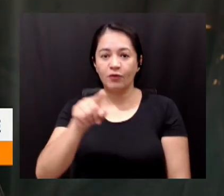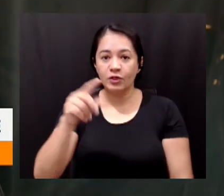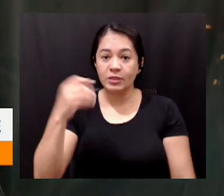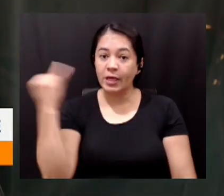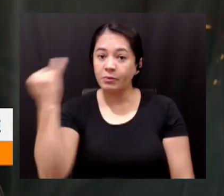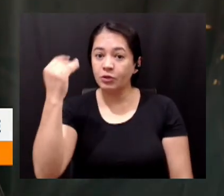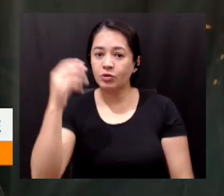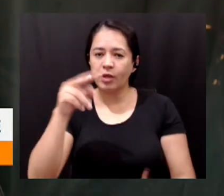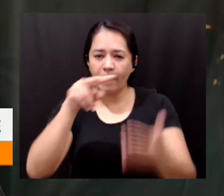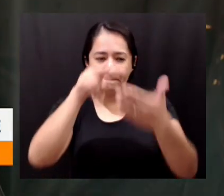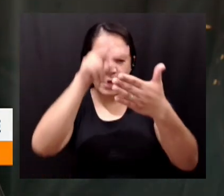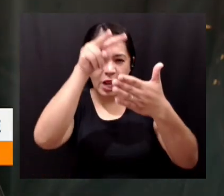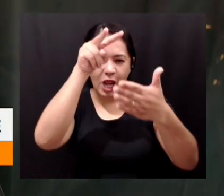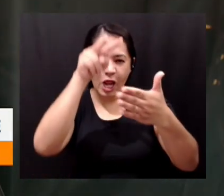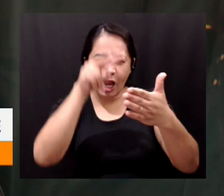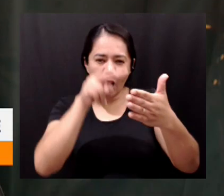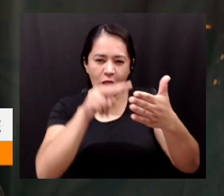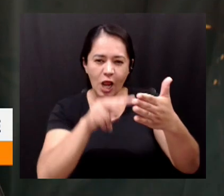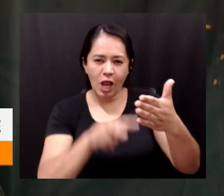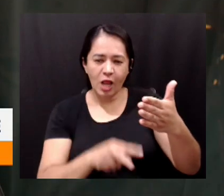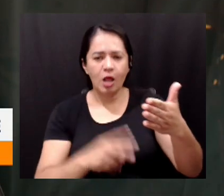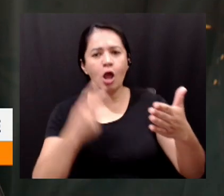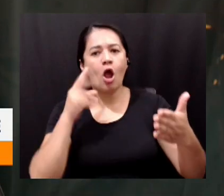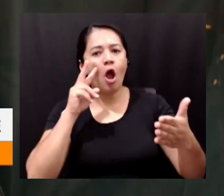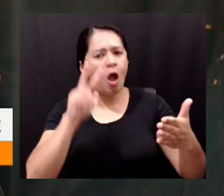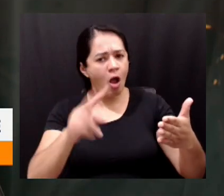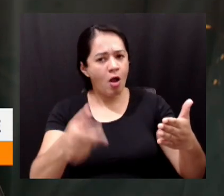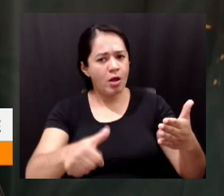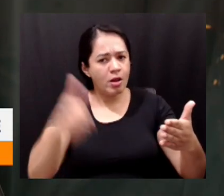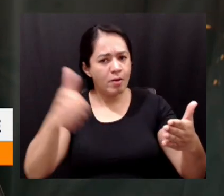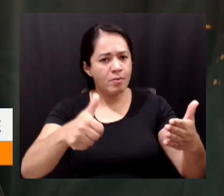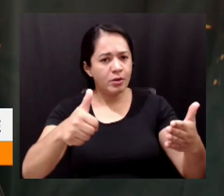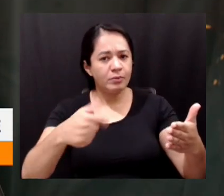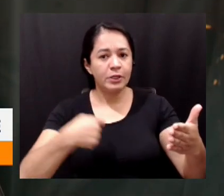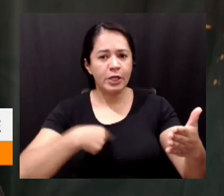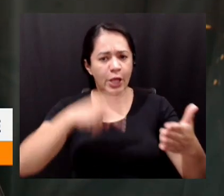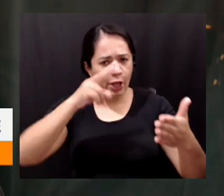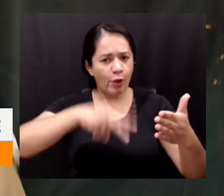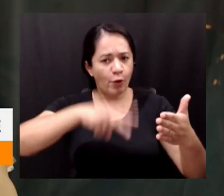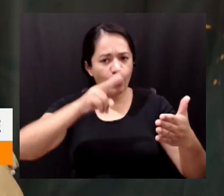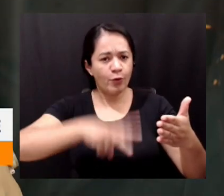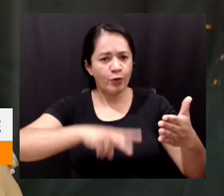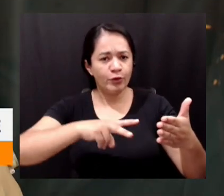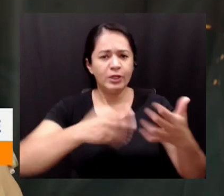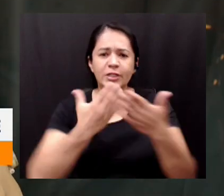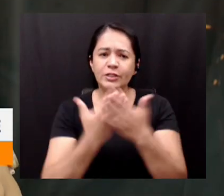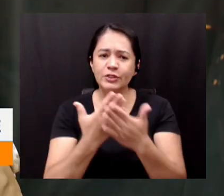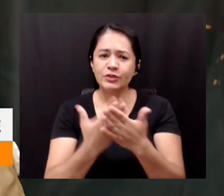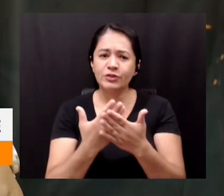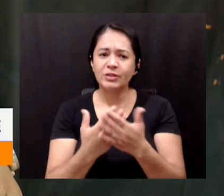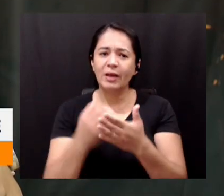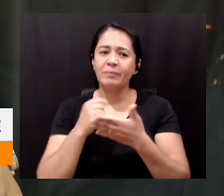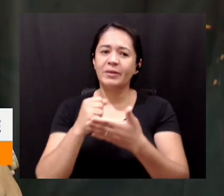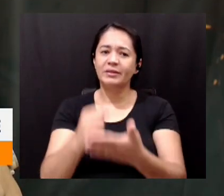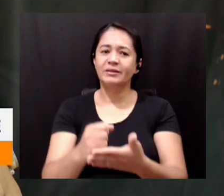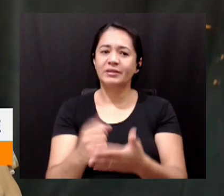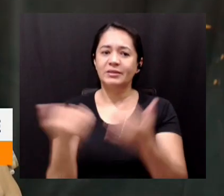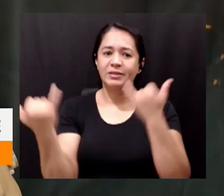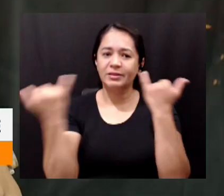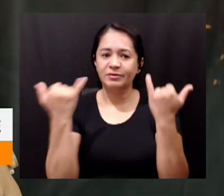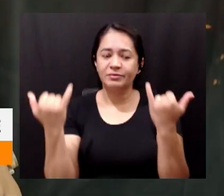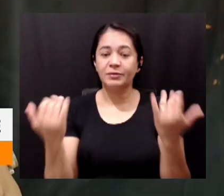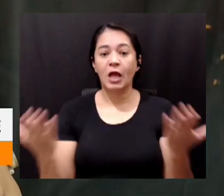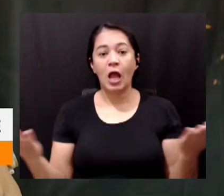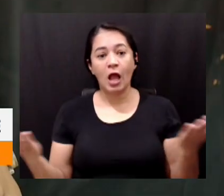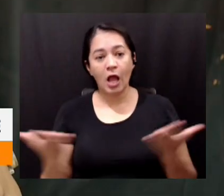jogando, dá uma olhadinha, lê. Eu li bastante para poder estudar um pouco para trazer para vocês essas informações. Agora o pessoal está participando com a